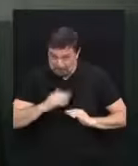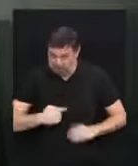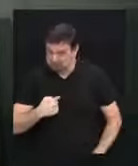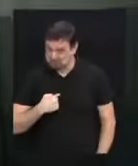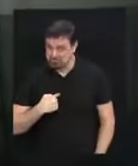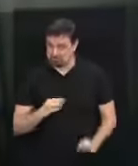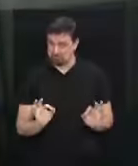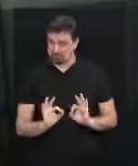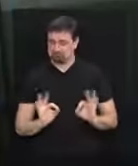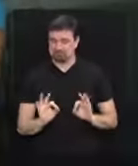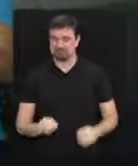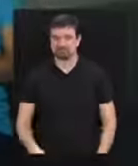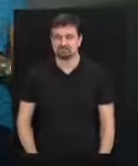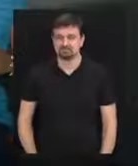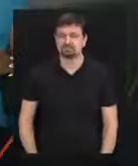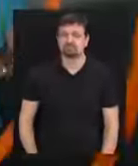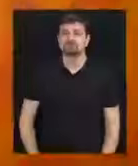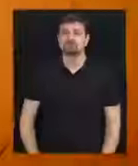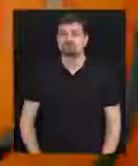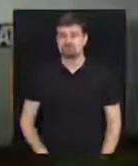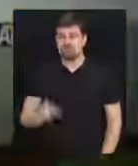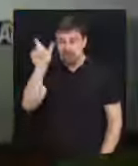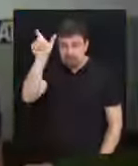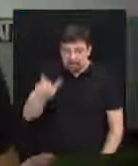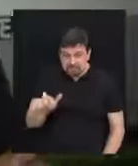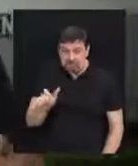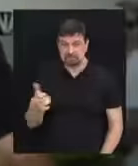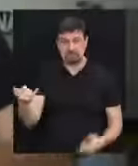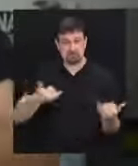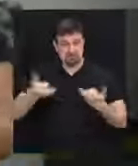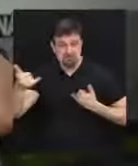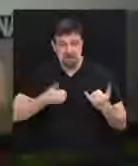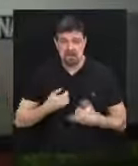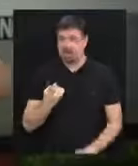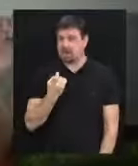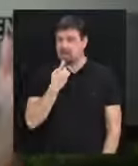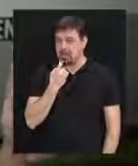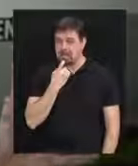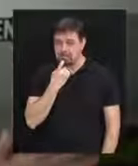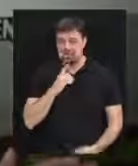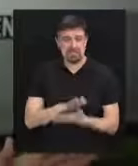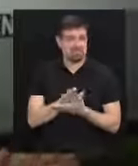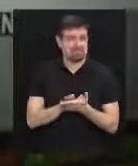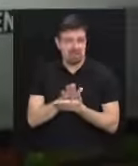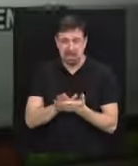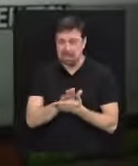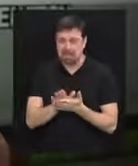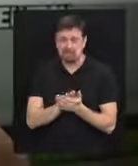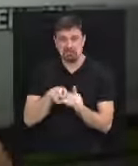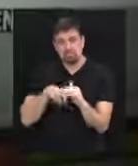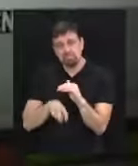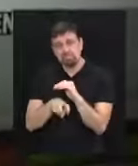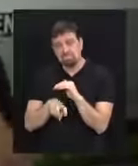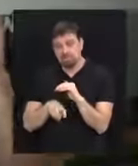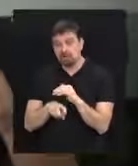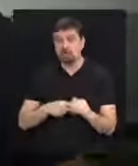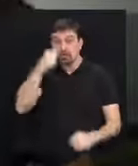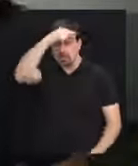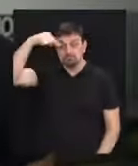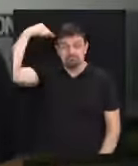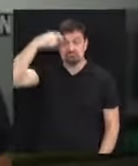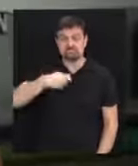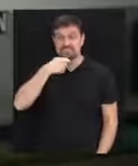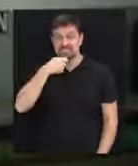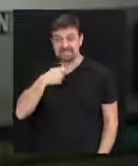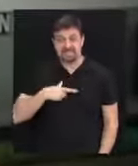louco fazer isso, meu. Olha, é o seguinte, pra você que fala que não tem nada pra fazer em Campinas, a gente tá descobrindo muita coisa legal